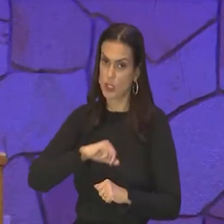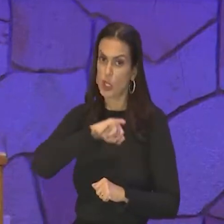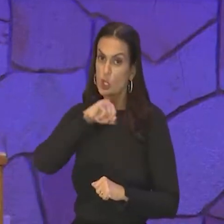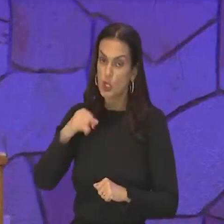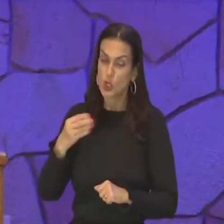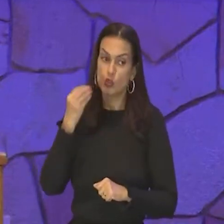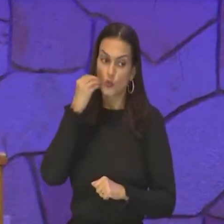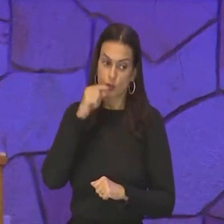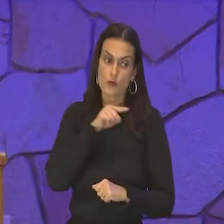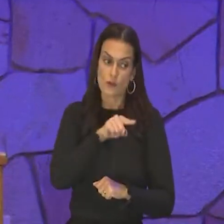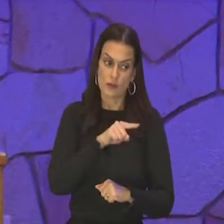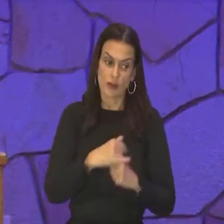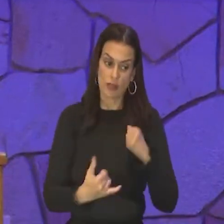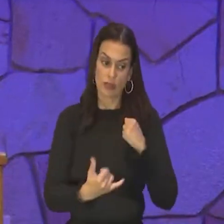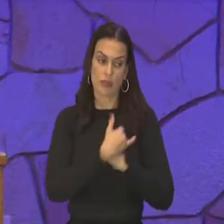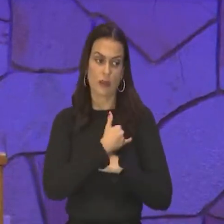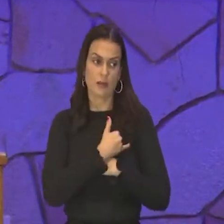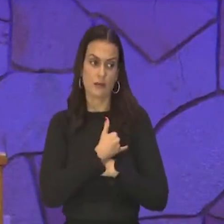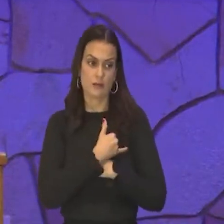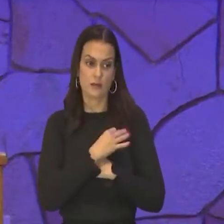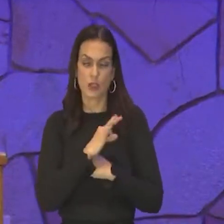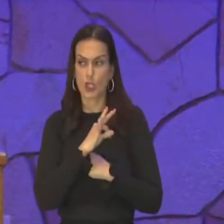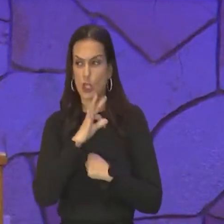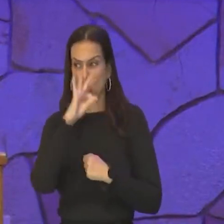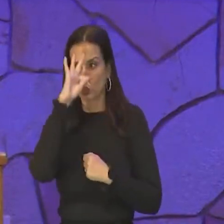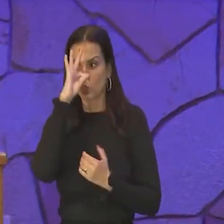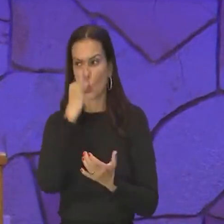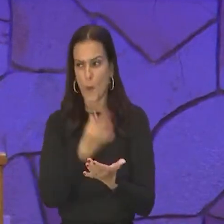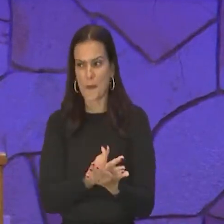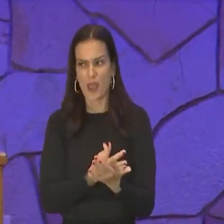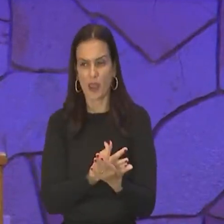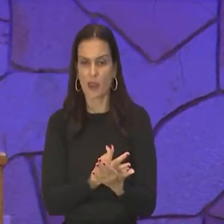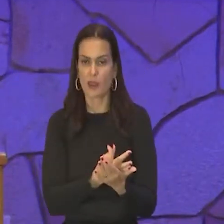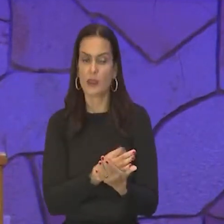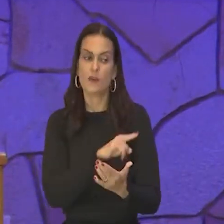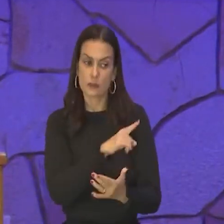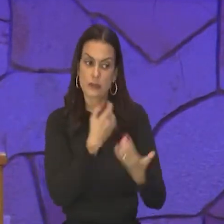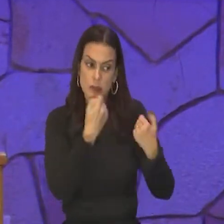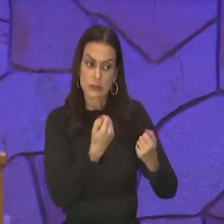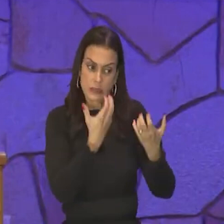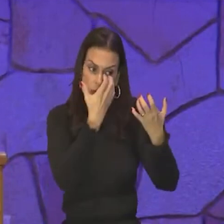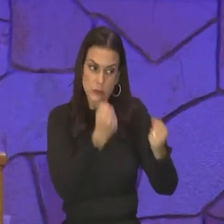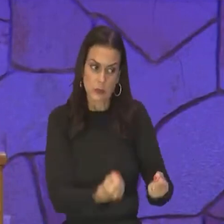trair. Tomé, você precisa se converter porque você é o incrédulo.